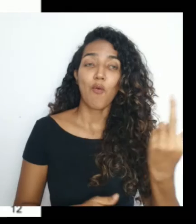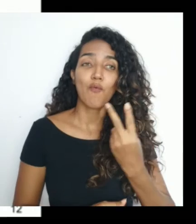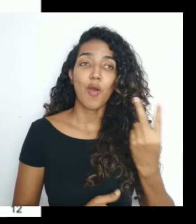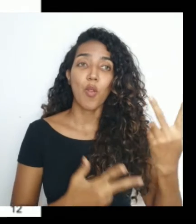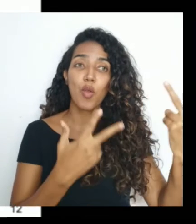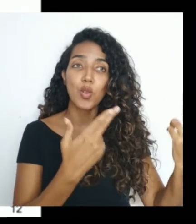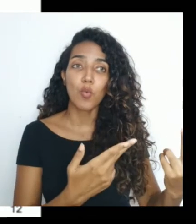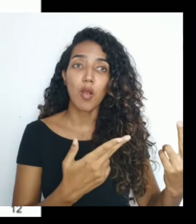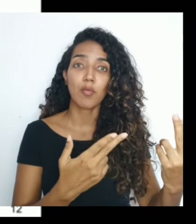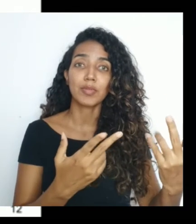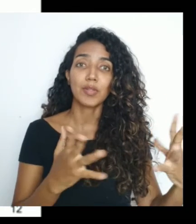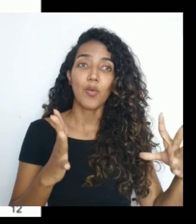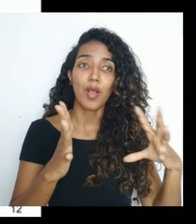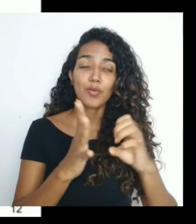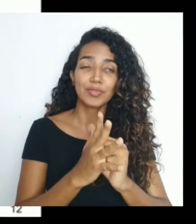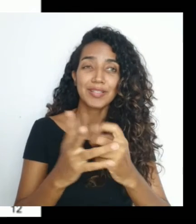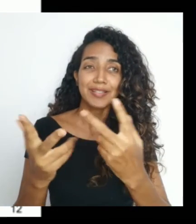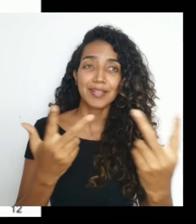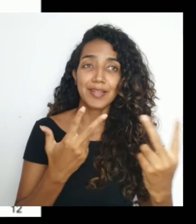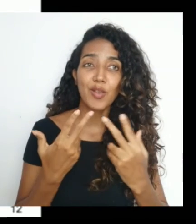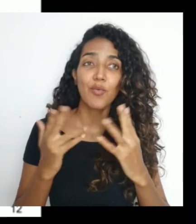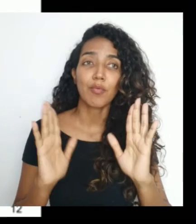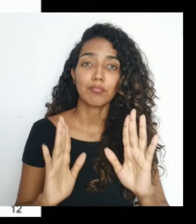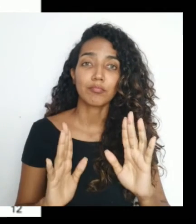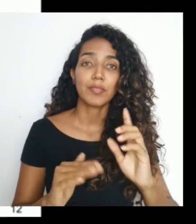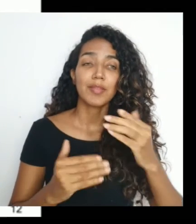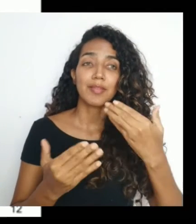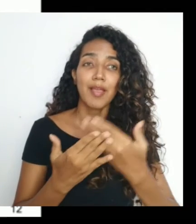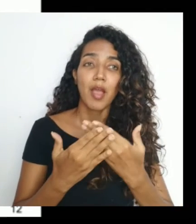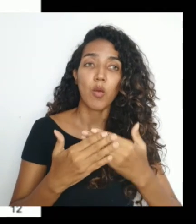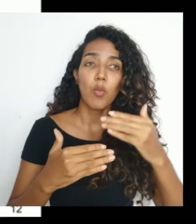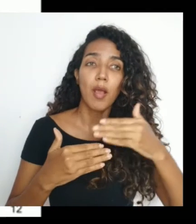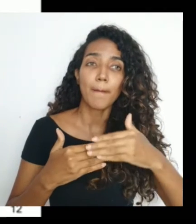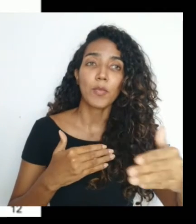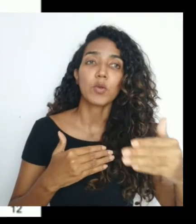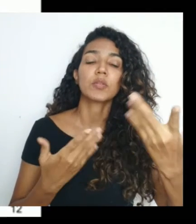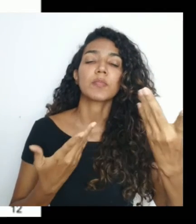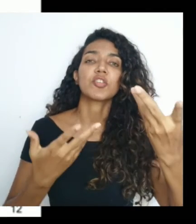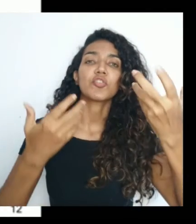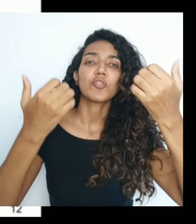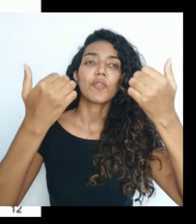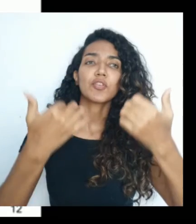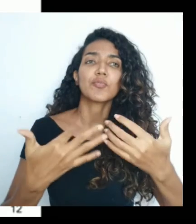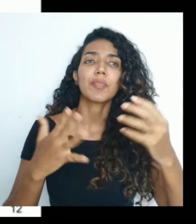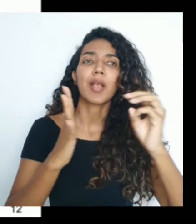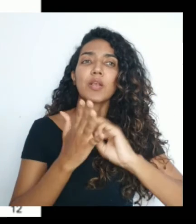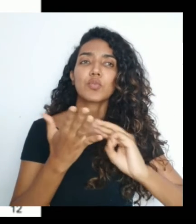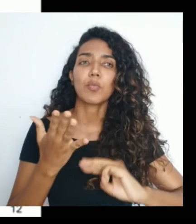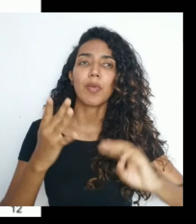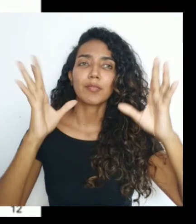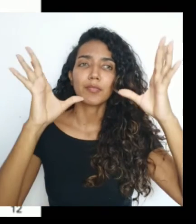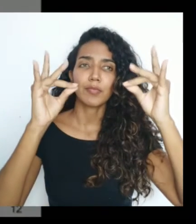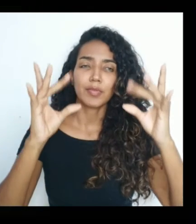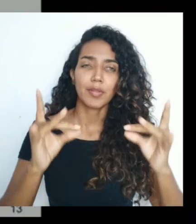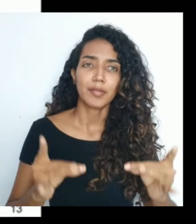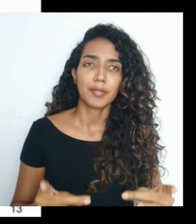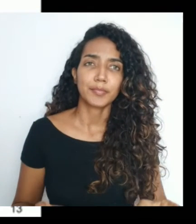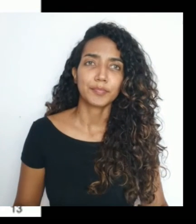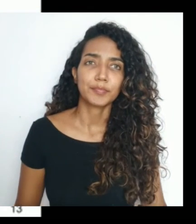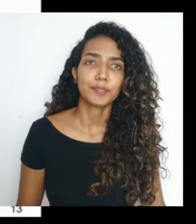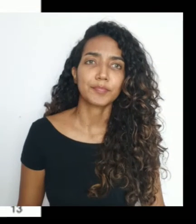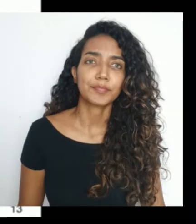Na próxima aula, nas próximas aulas, na verdade, a gente vai falar sobre o método equals em detalhes e vai implementar um método equals. Se eu for